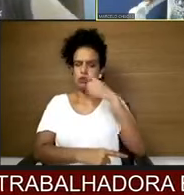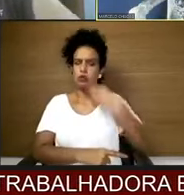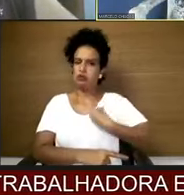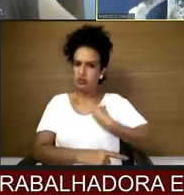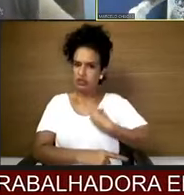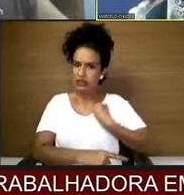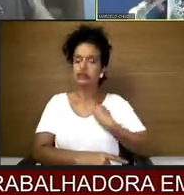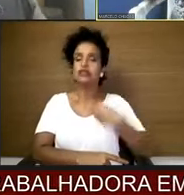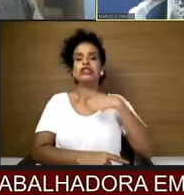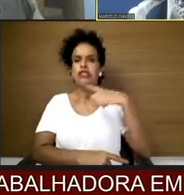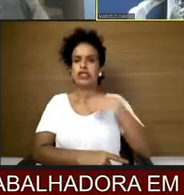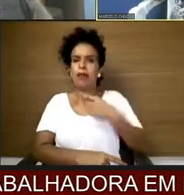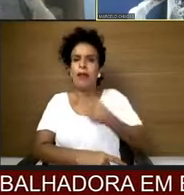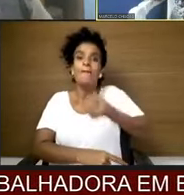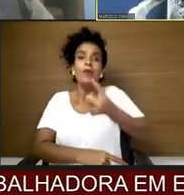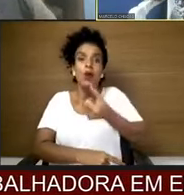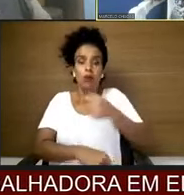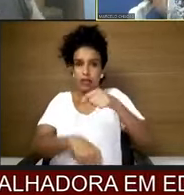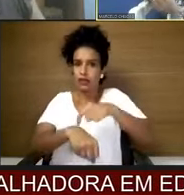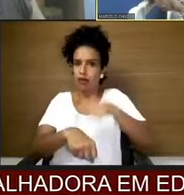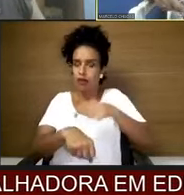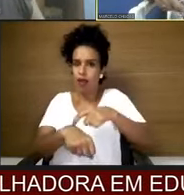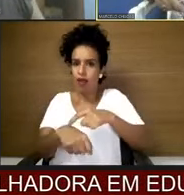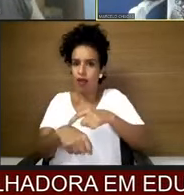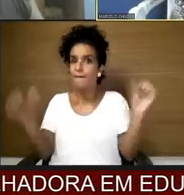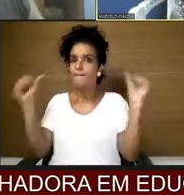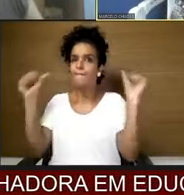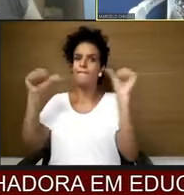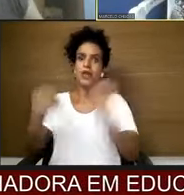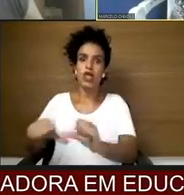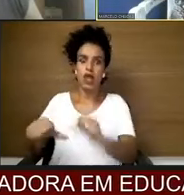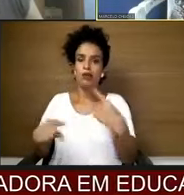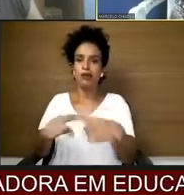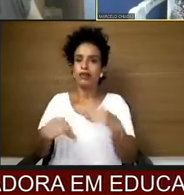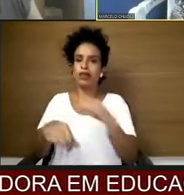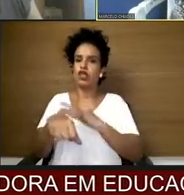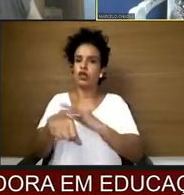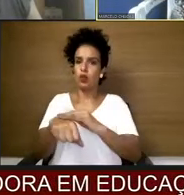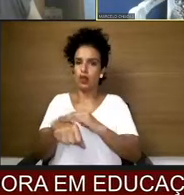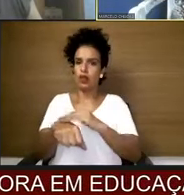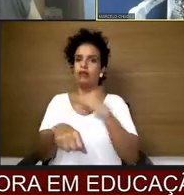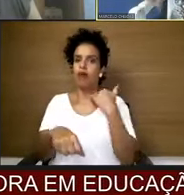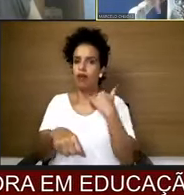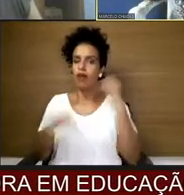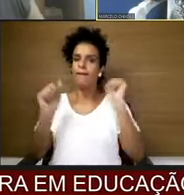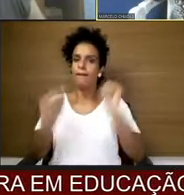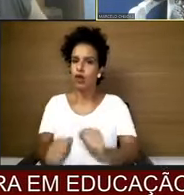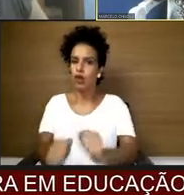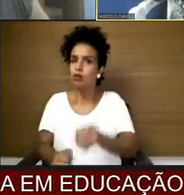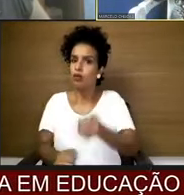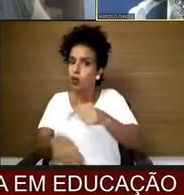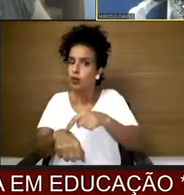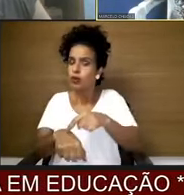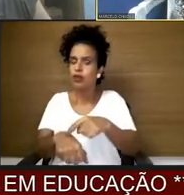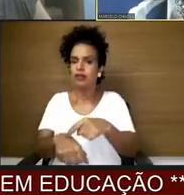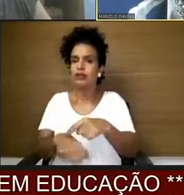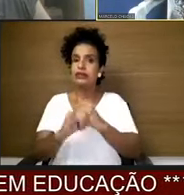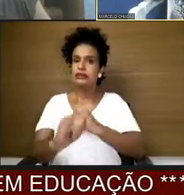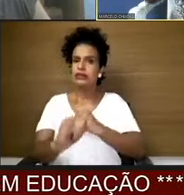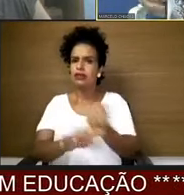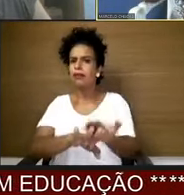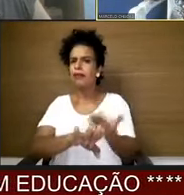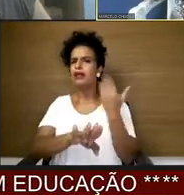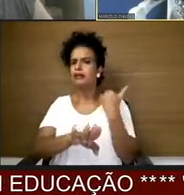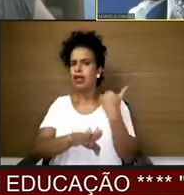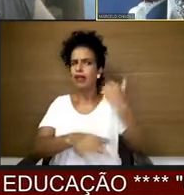em semanas, em dias. Né? Se nós estávamos discutindo isso no passado muito recente, o que dirá agora? Acha mesmo